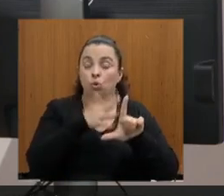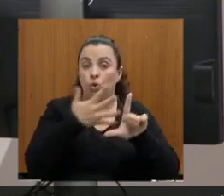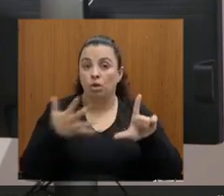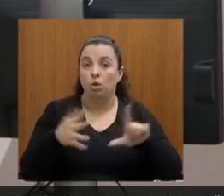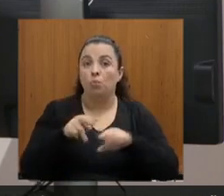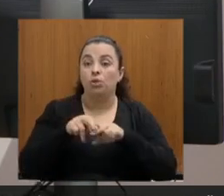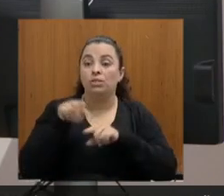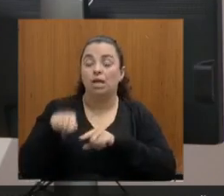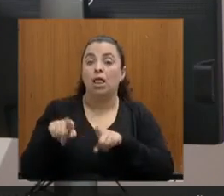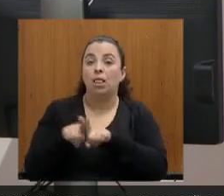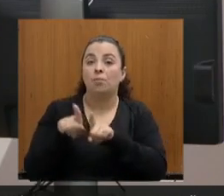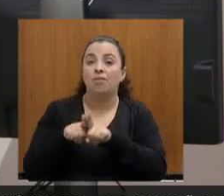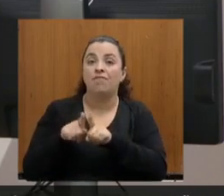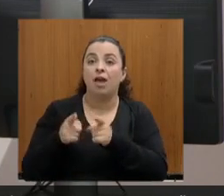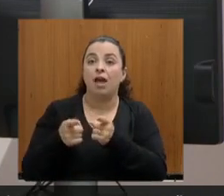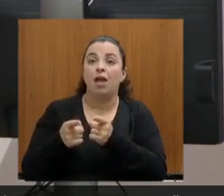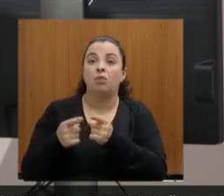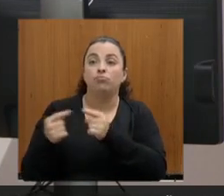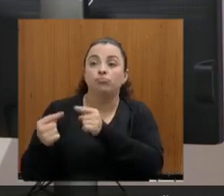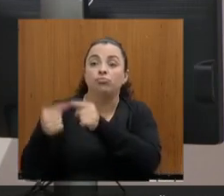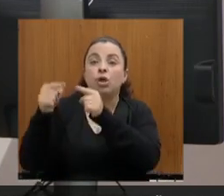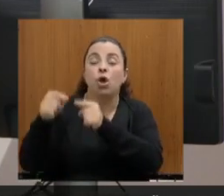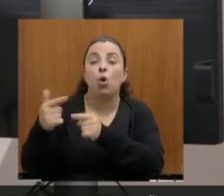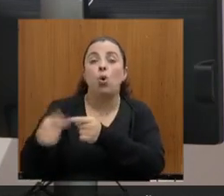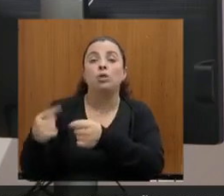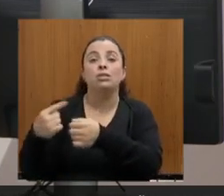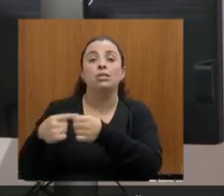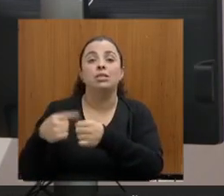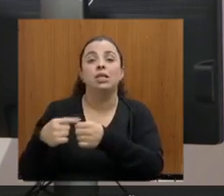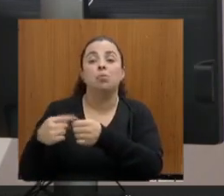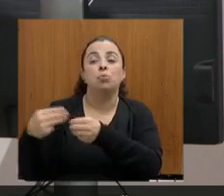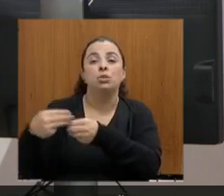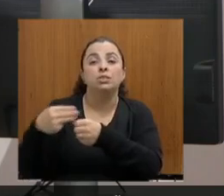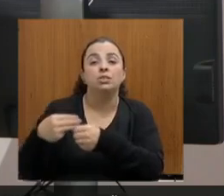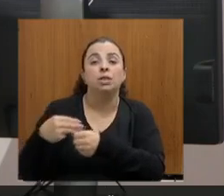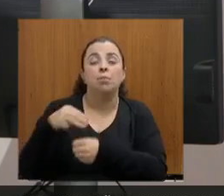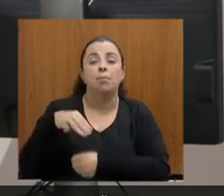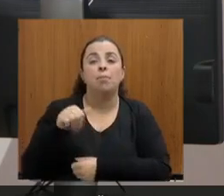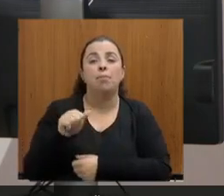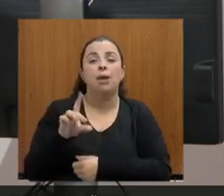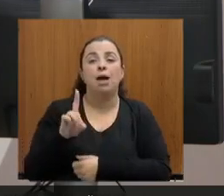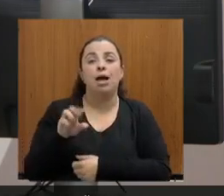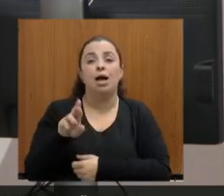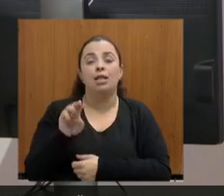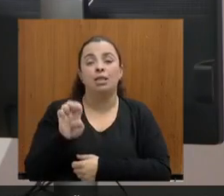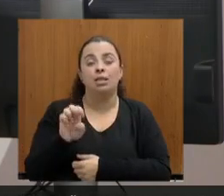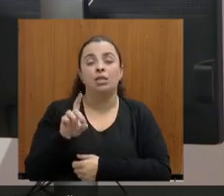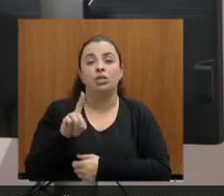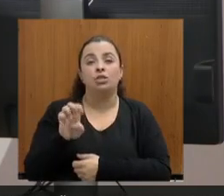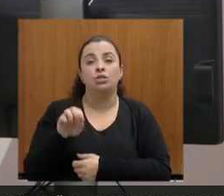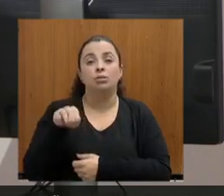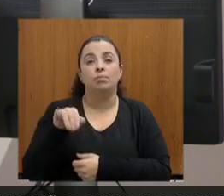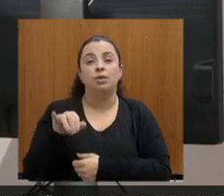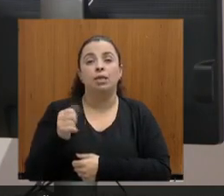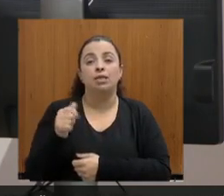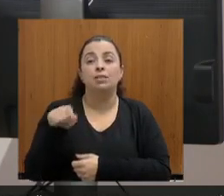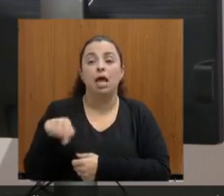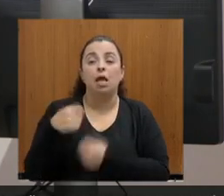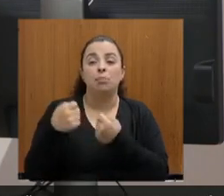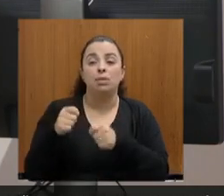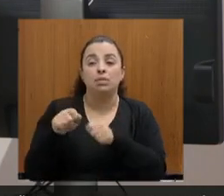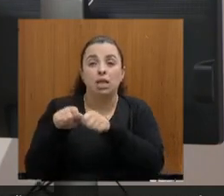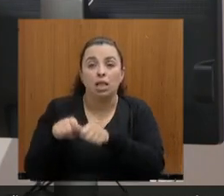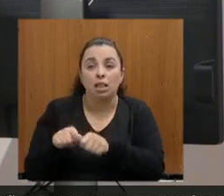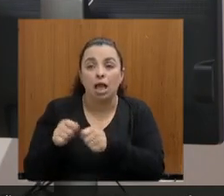O que tem hoje uma produção muito extensa tá precisando muito né dessa dessa energia para aumentar sua produção seu